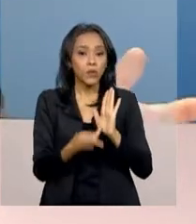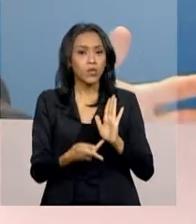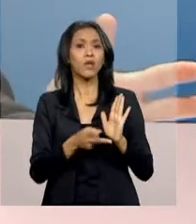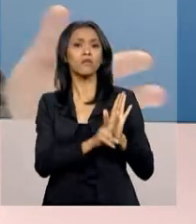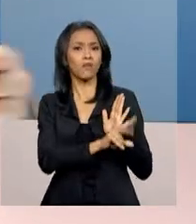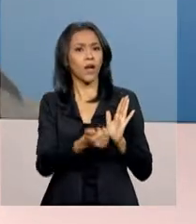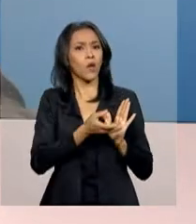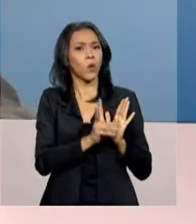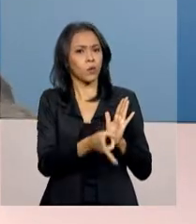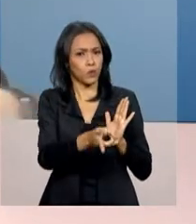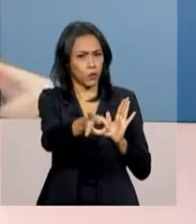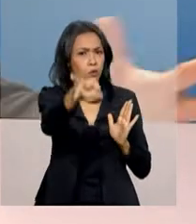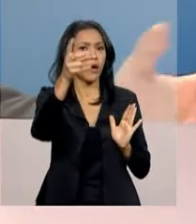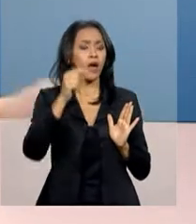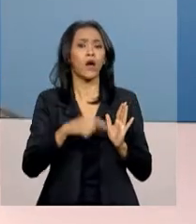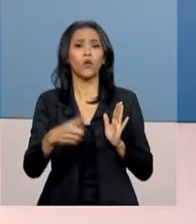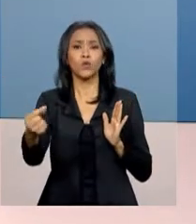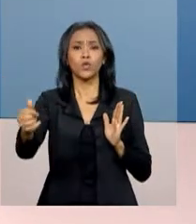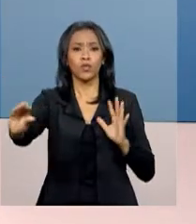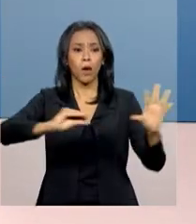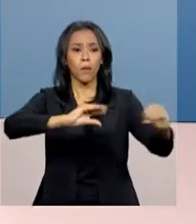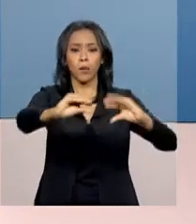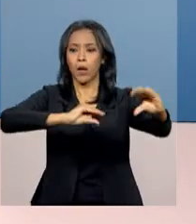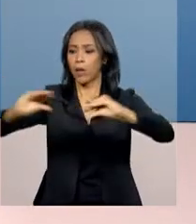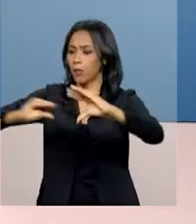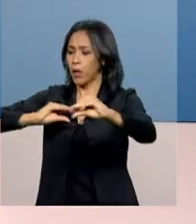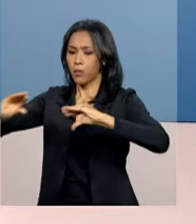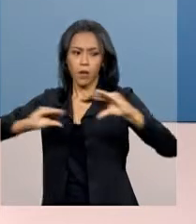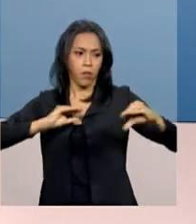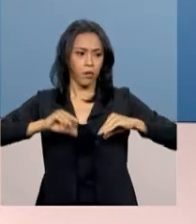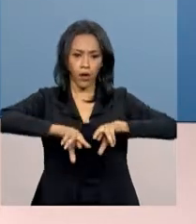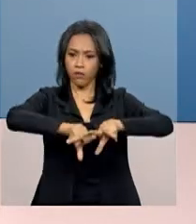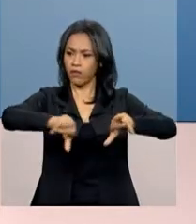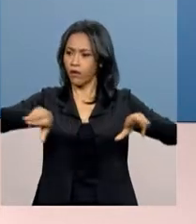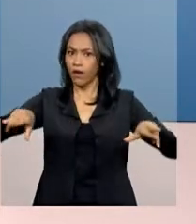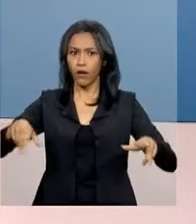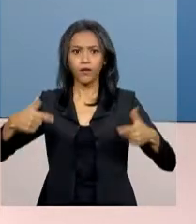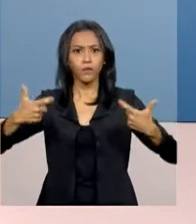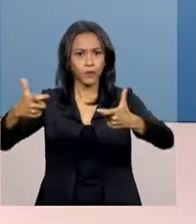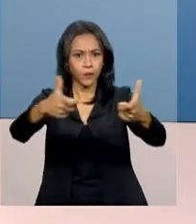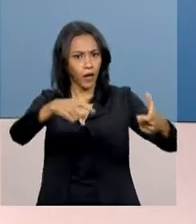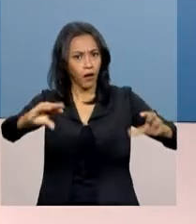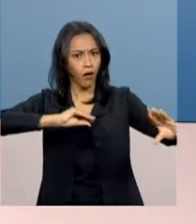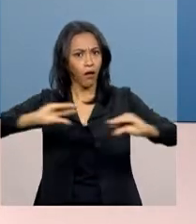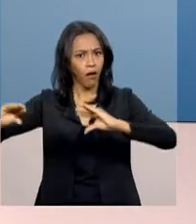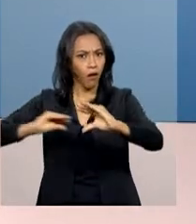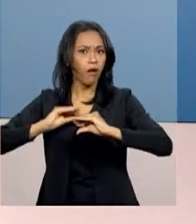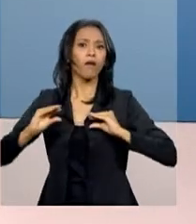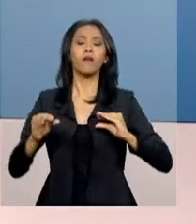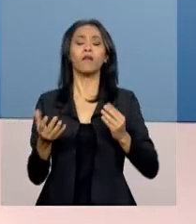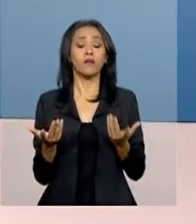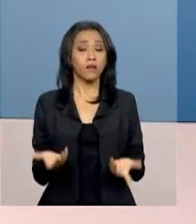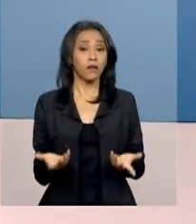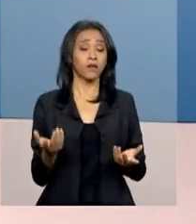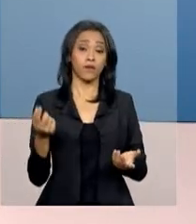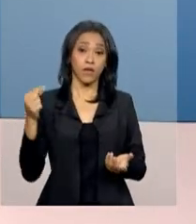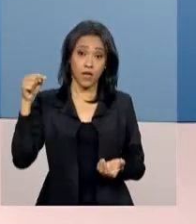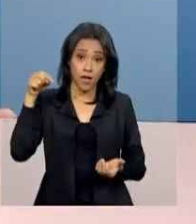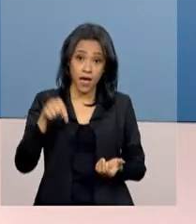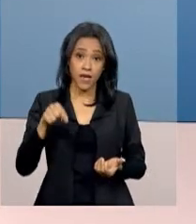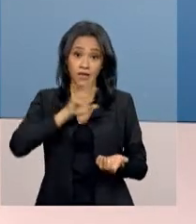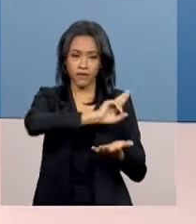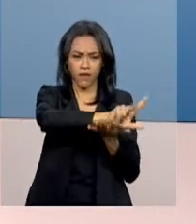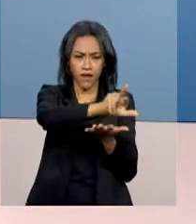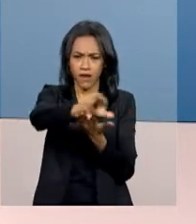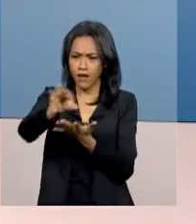financiamento vai vir de diferentes fontes se necessita de muitos recursos para investir no pré sal então essa essa diversificação